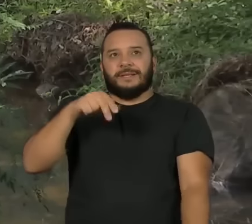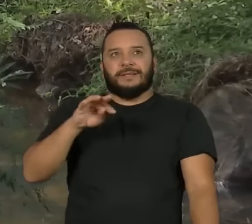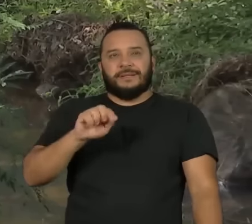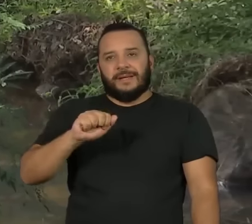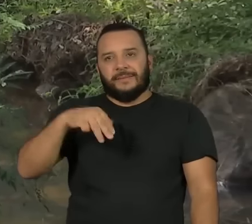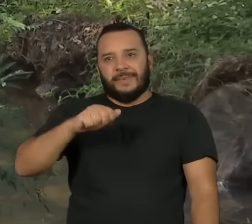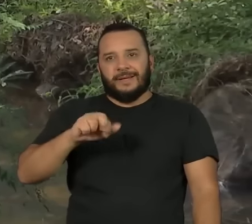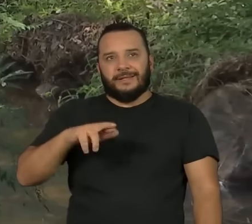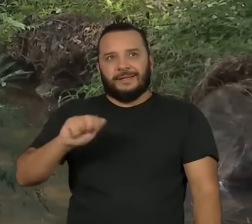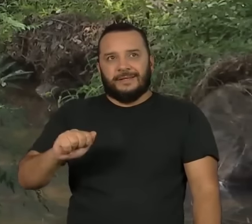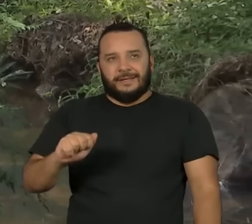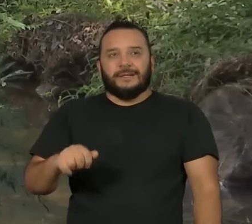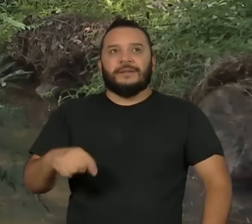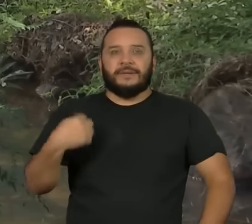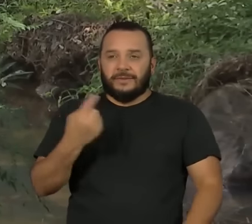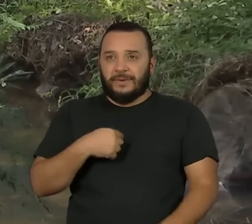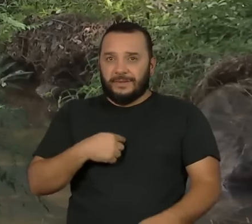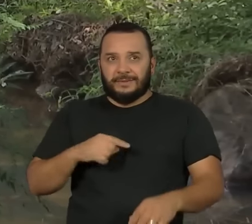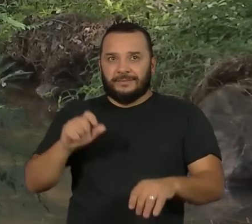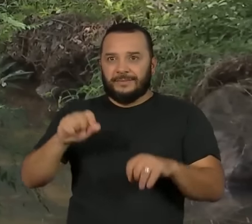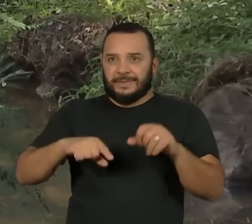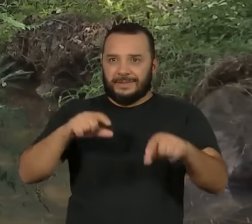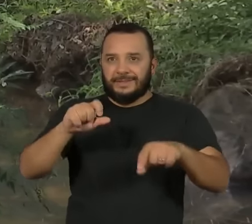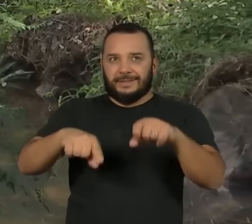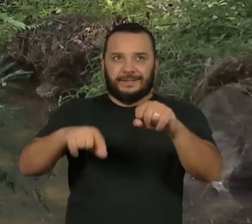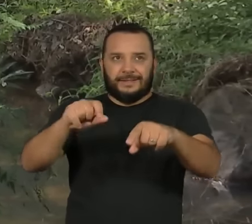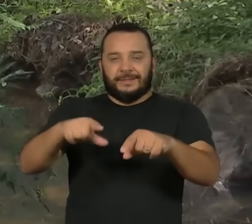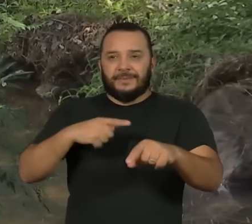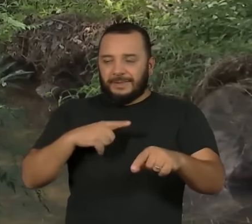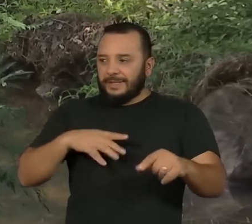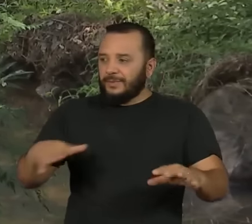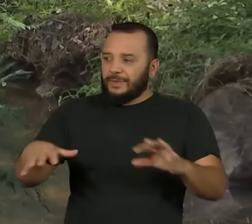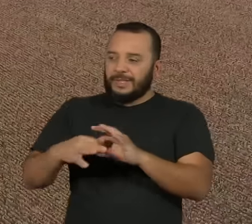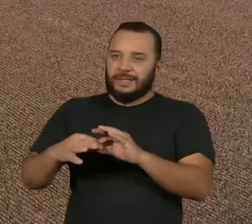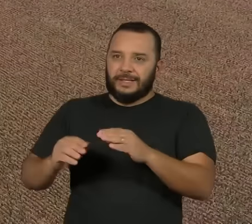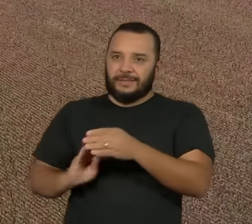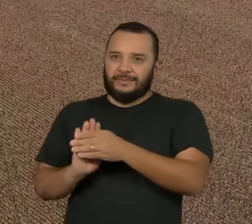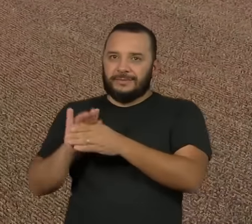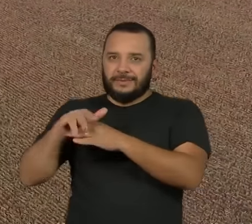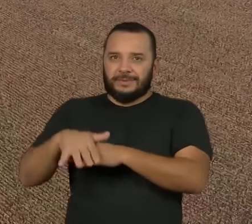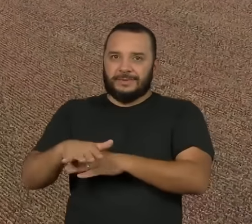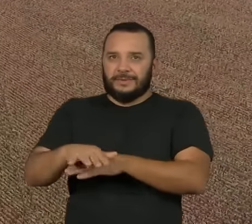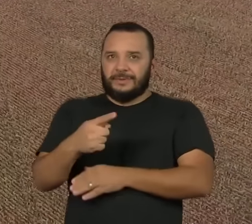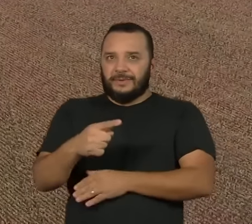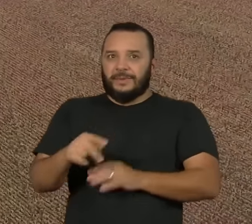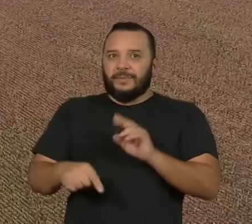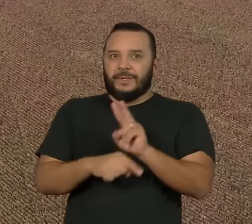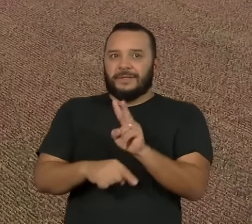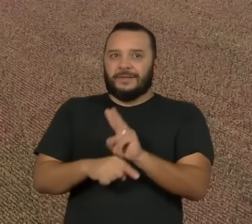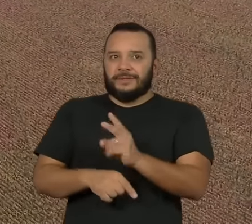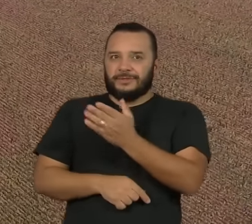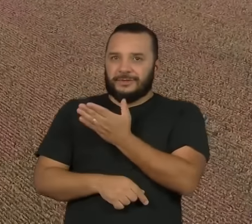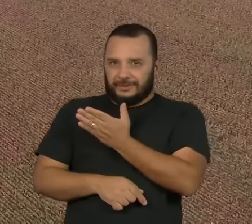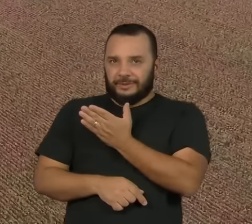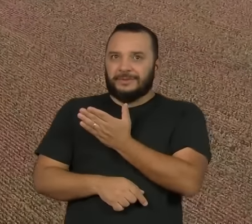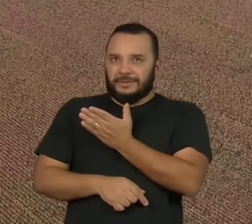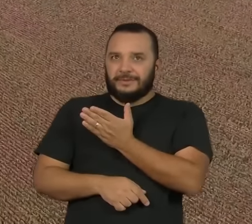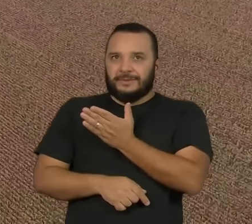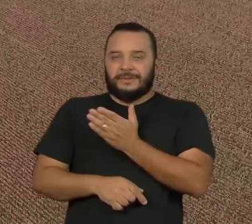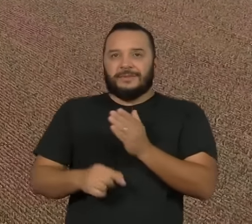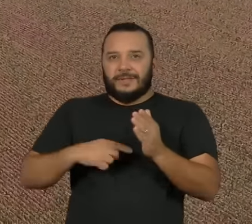Nós plantamos uma faixa seca, conectando nascentes, e aí com isso a gente acaba protegendo o lençol